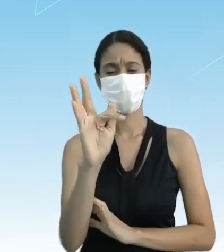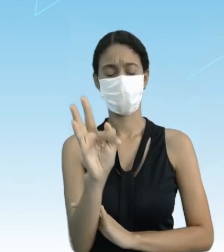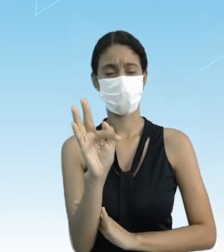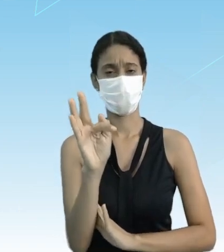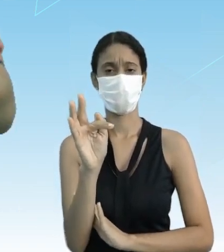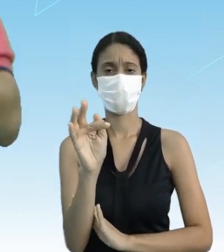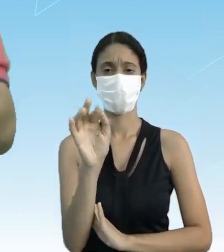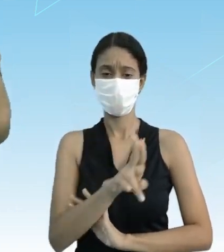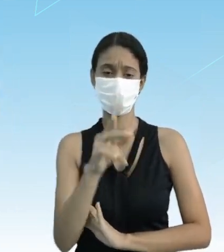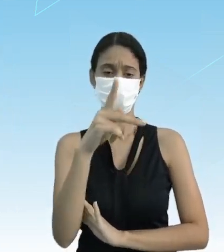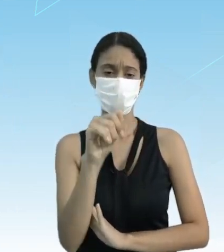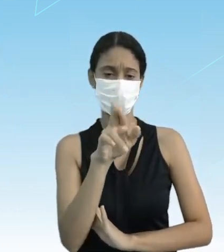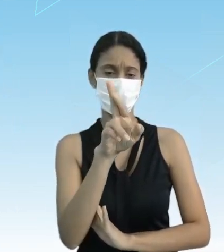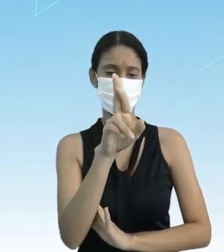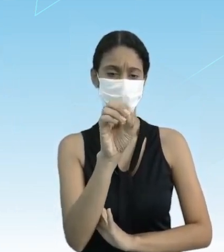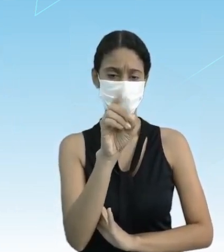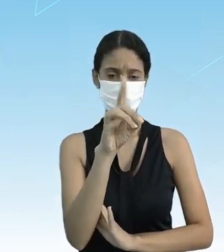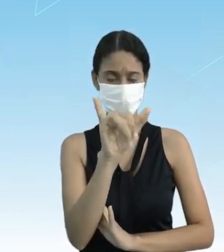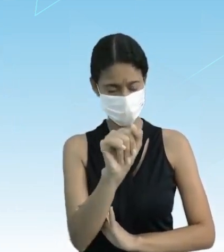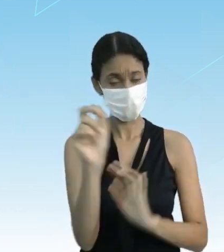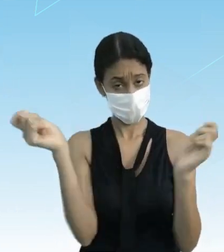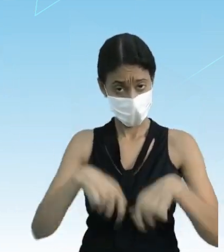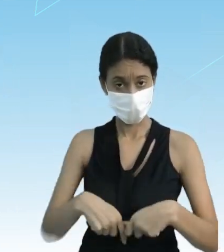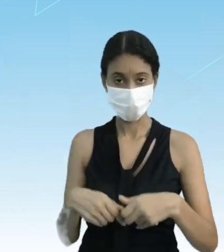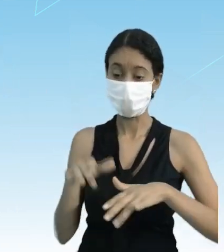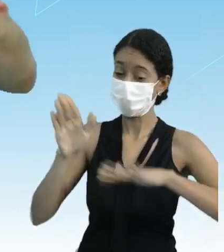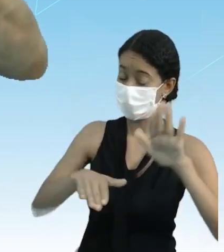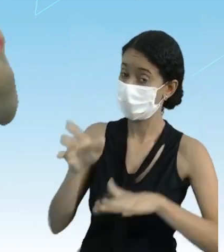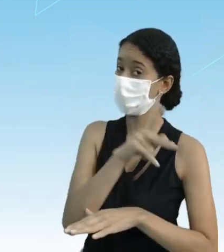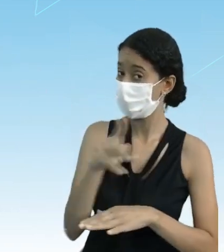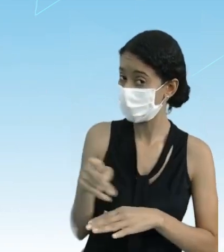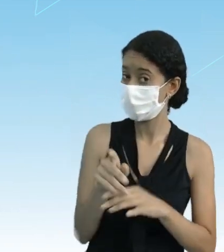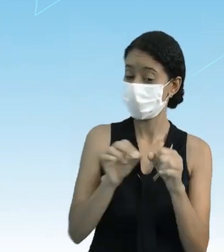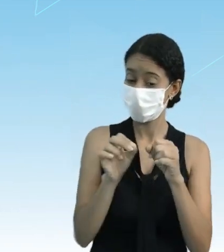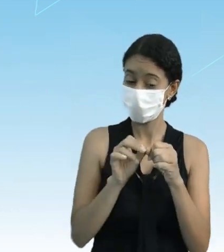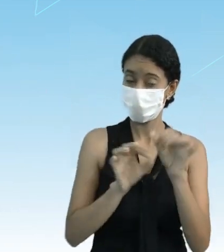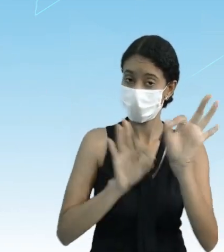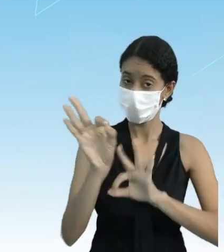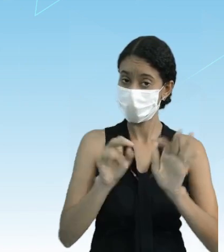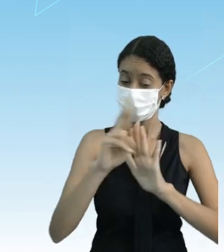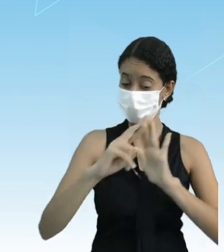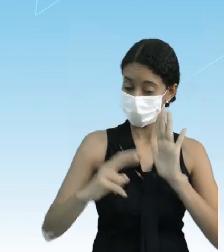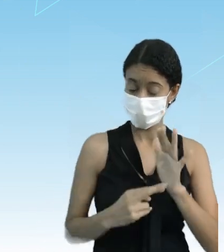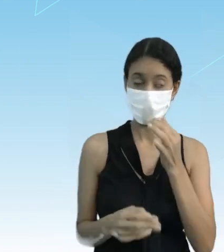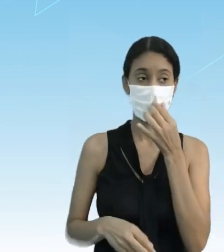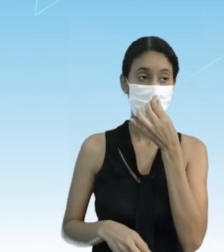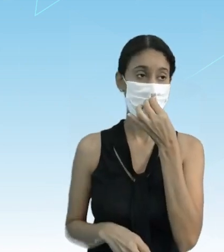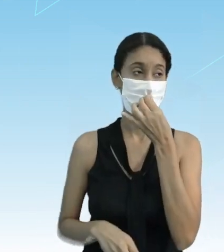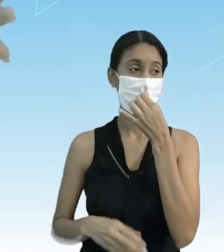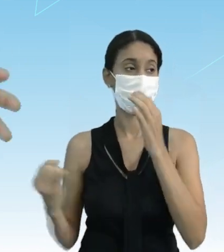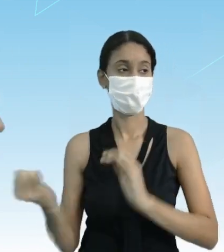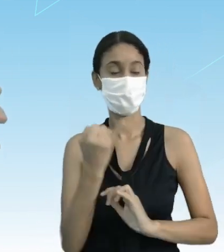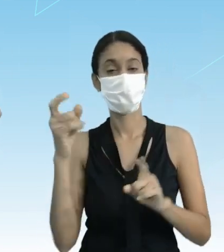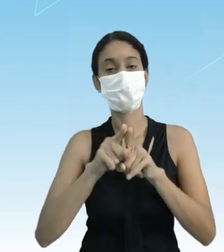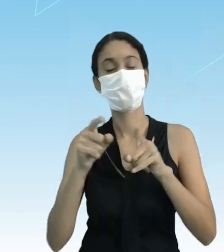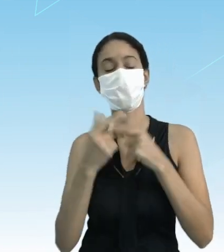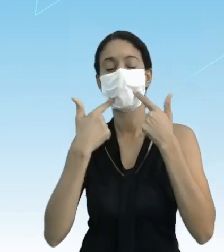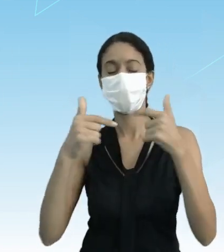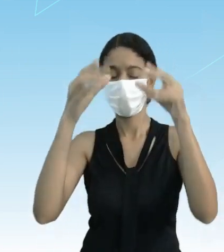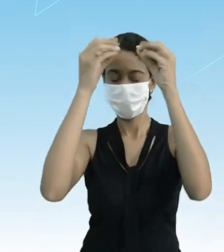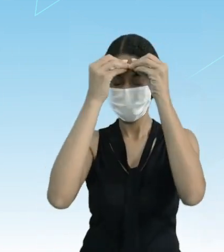esse processo, há uma indicação contra um determinado dogma estabelecido. Os